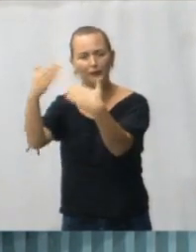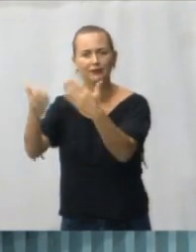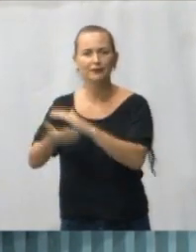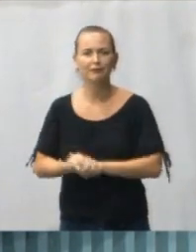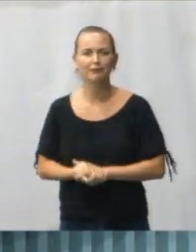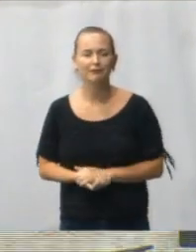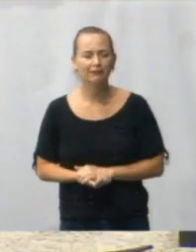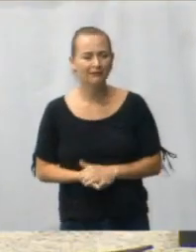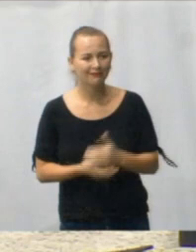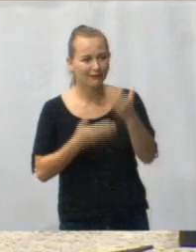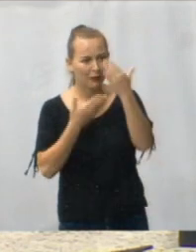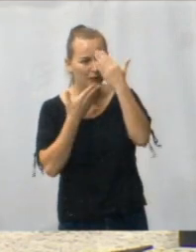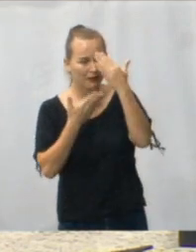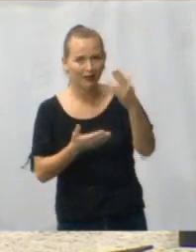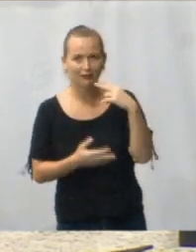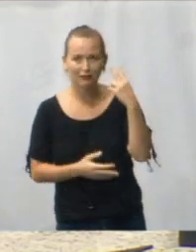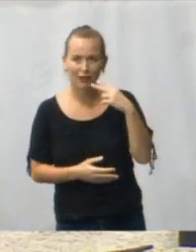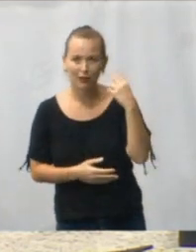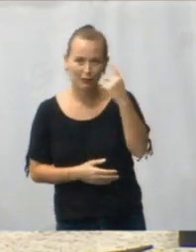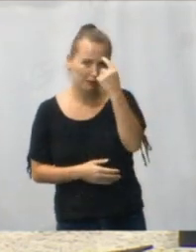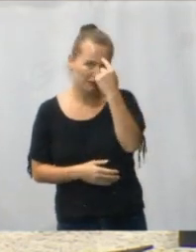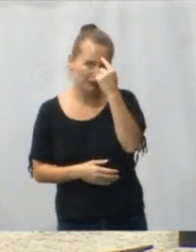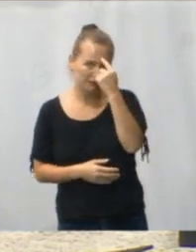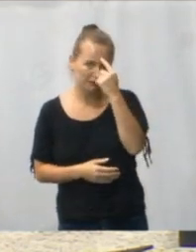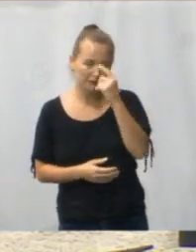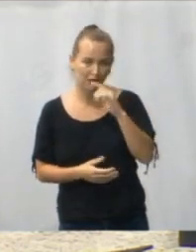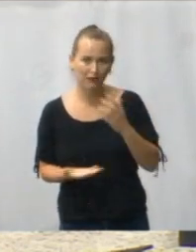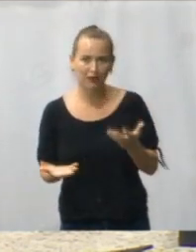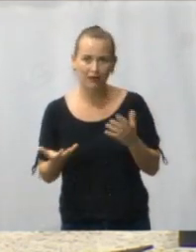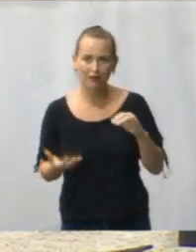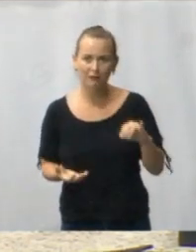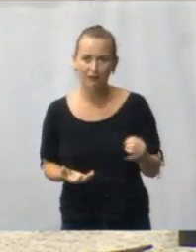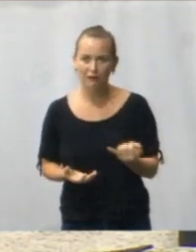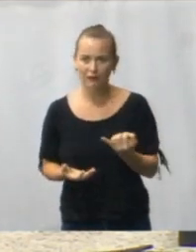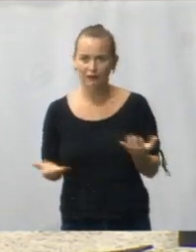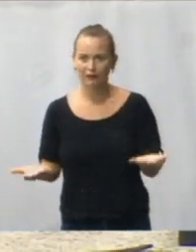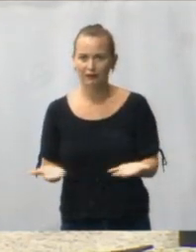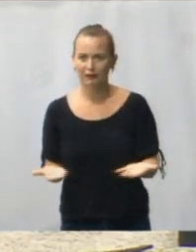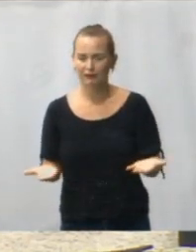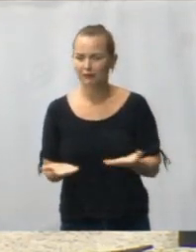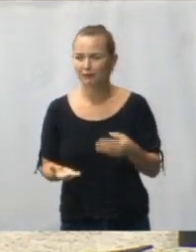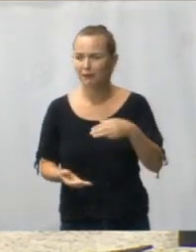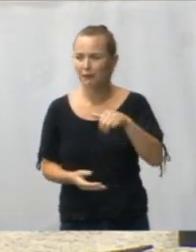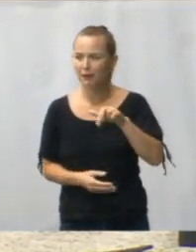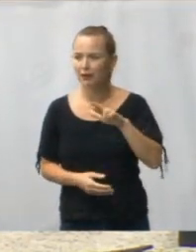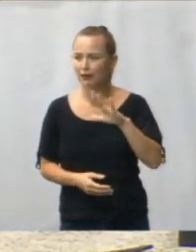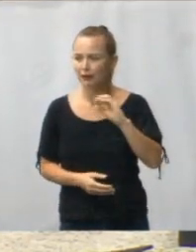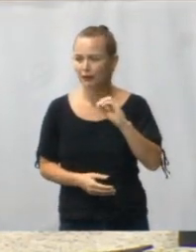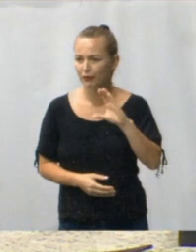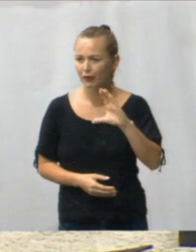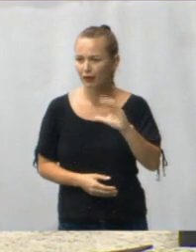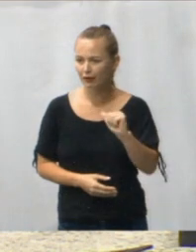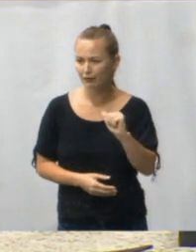Maurício Leite. Davi. Queria aproveitar, Maroca. Maroca.